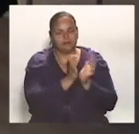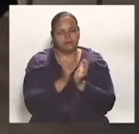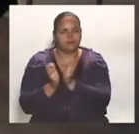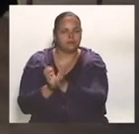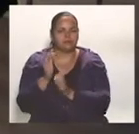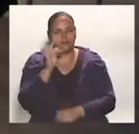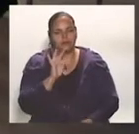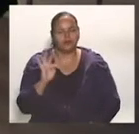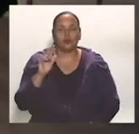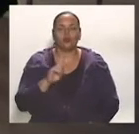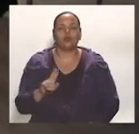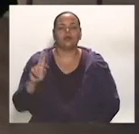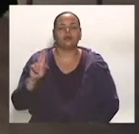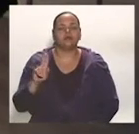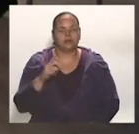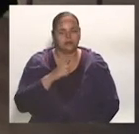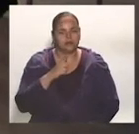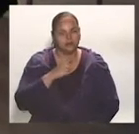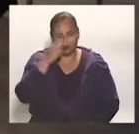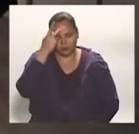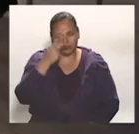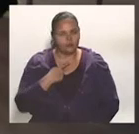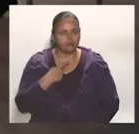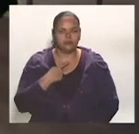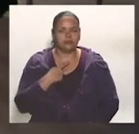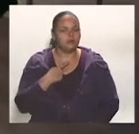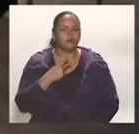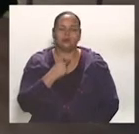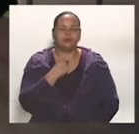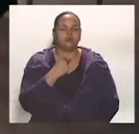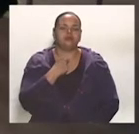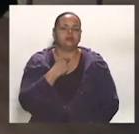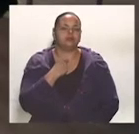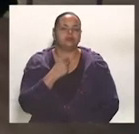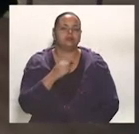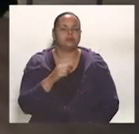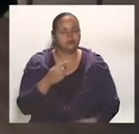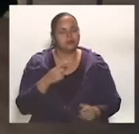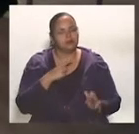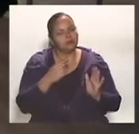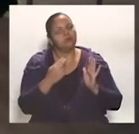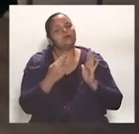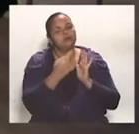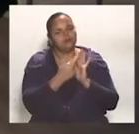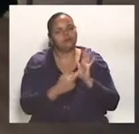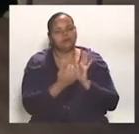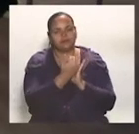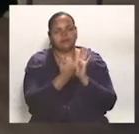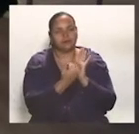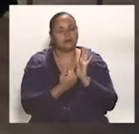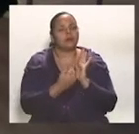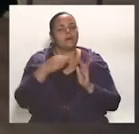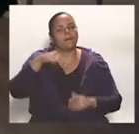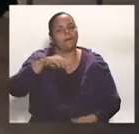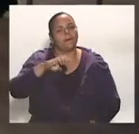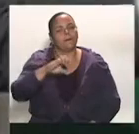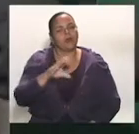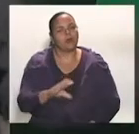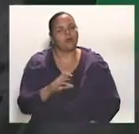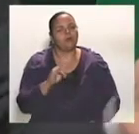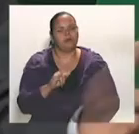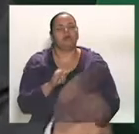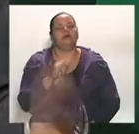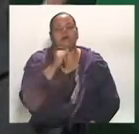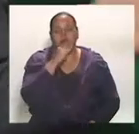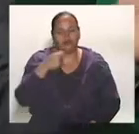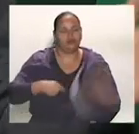às universidades. As universidades têm autonomia e nem por causa disso elas podem deixar de ter o seu registro cassado no MEC se não cumprir